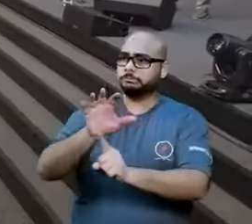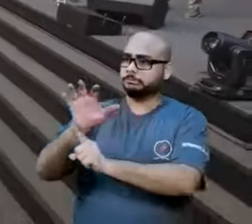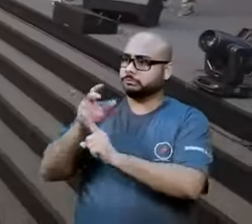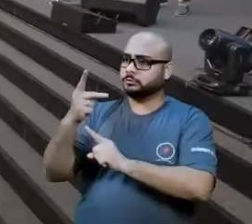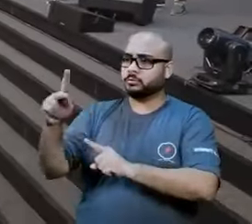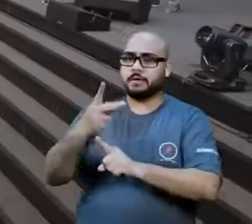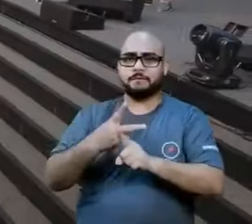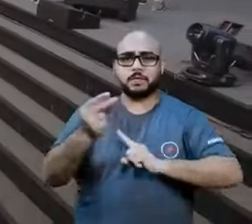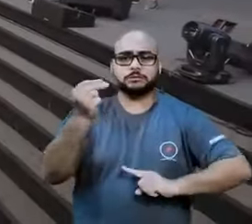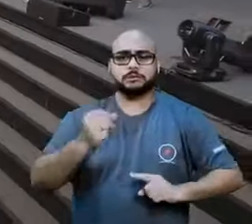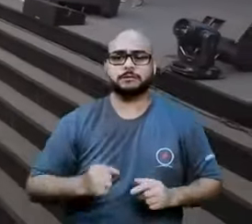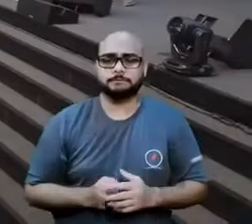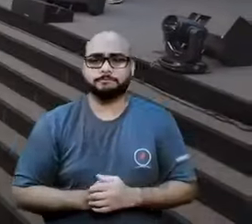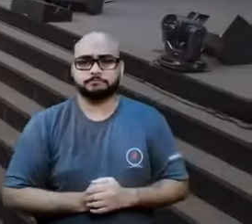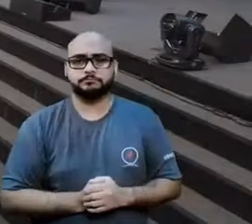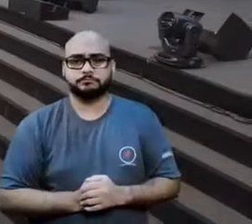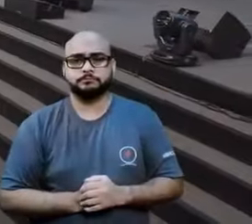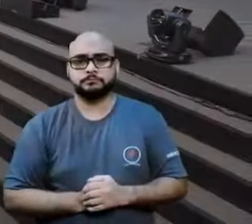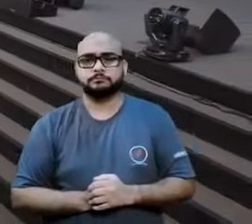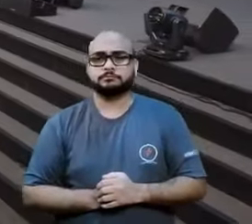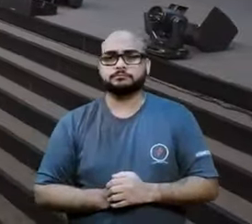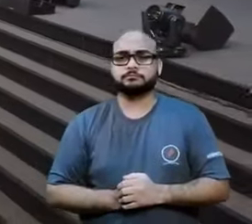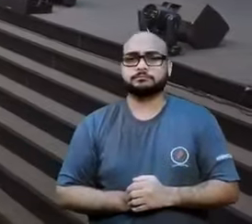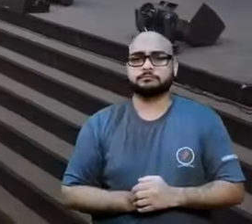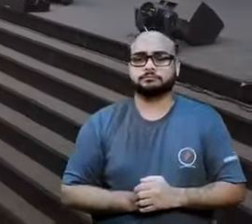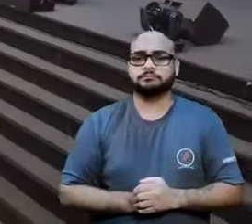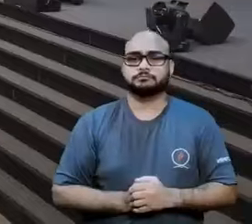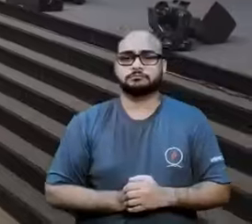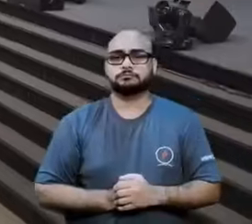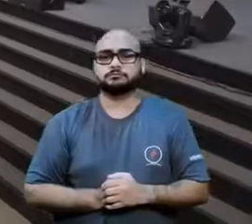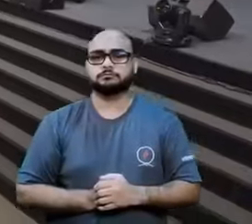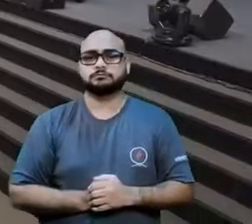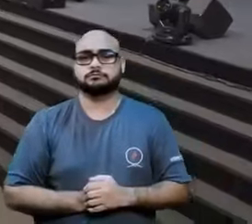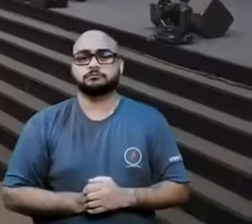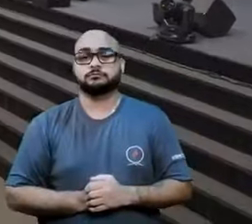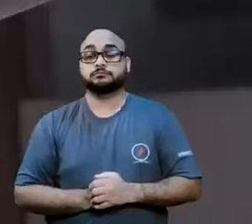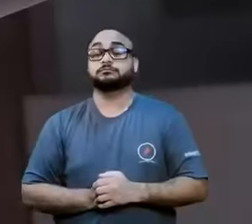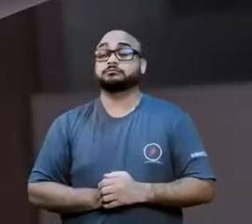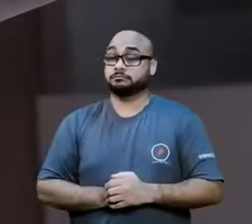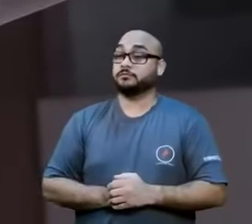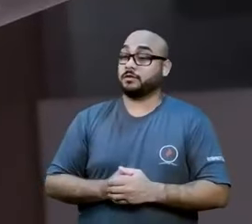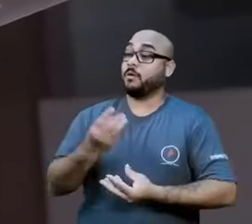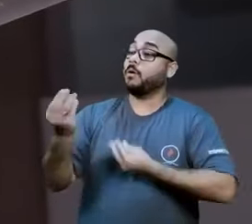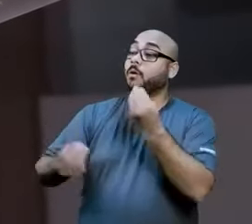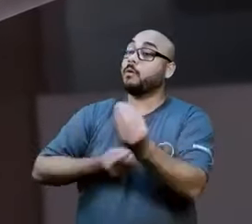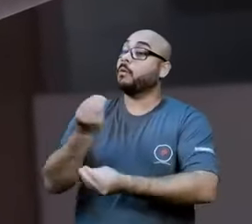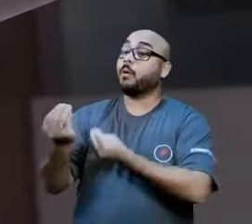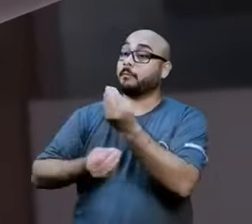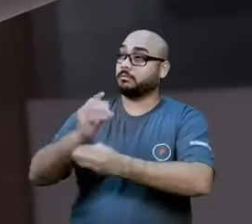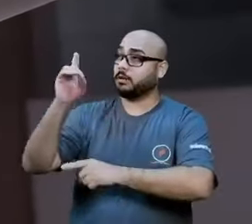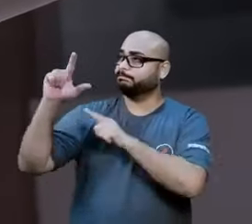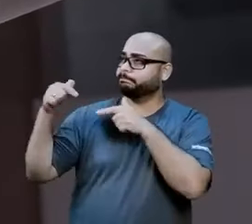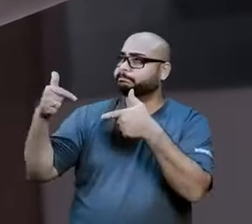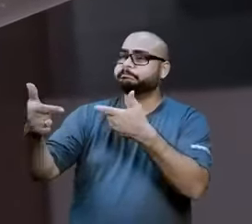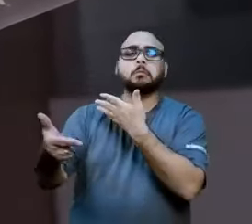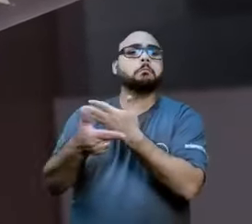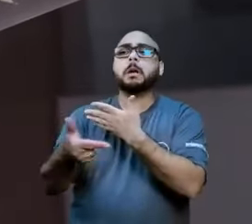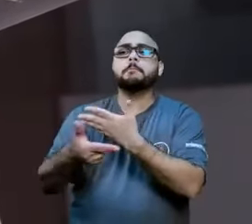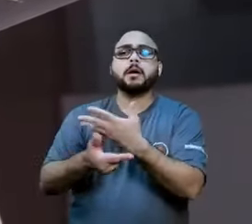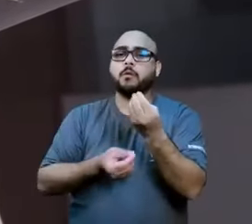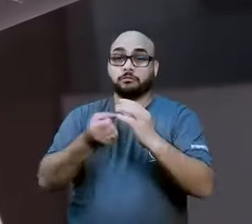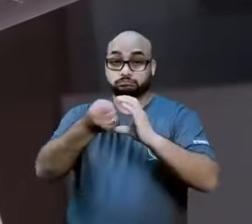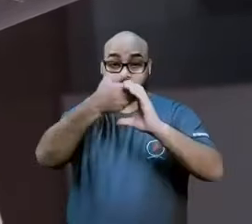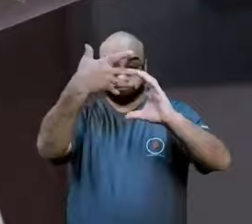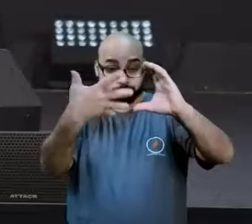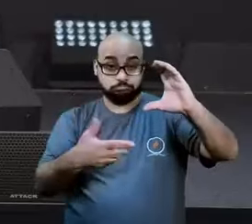operar algo na sua vida como é que Deus age características da ação